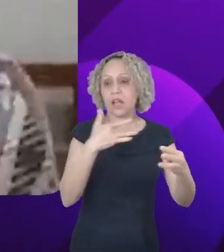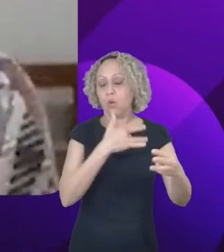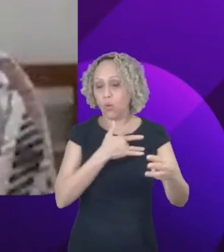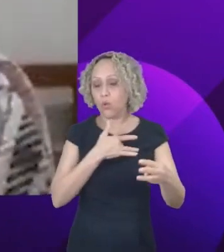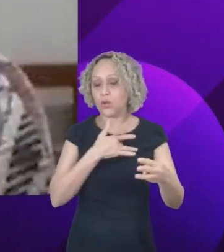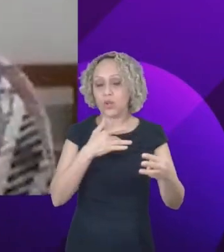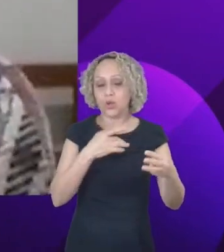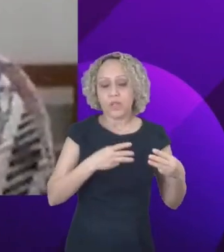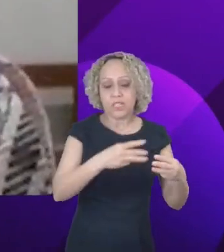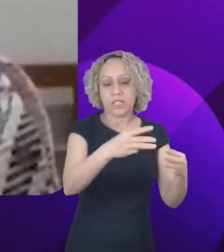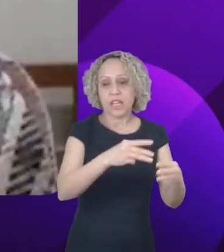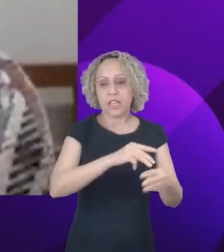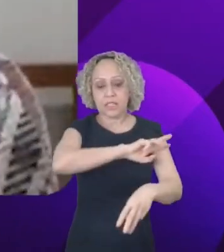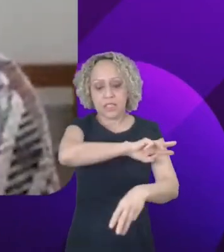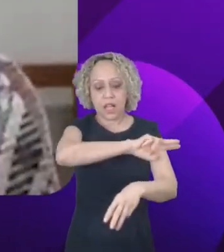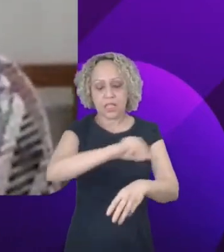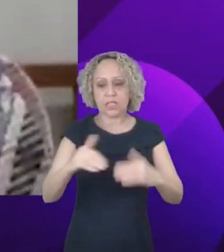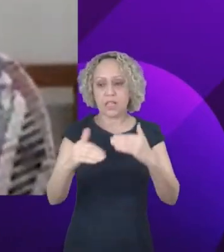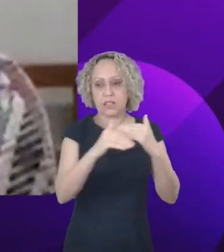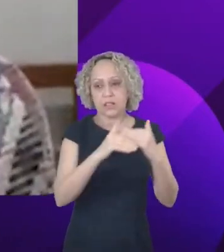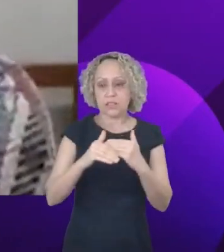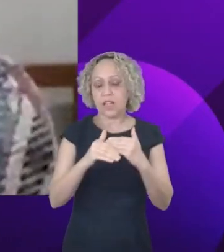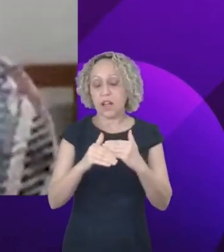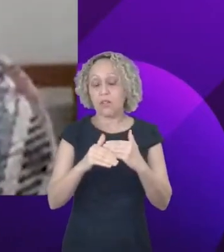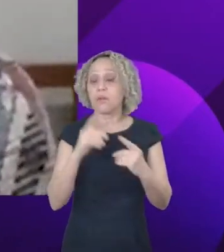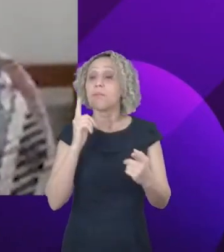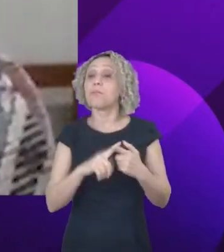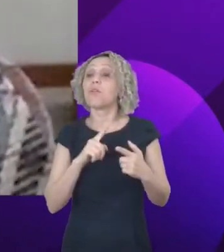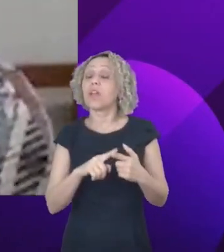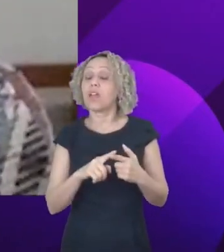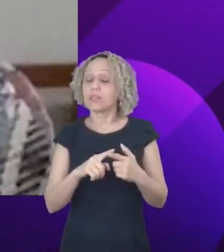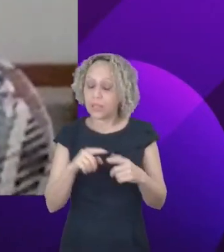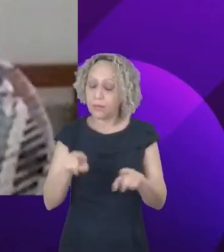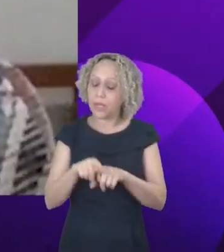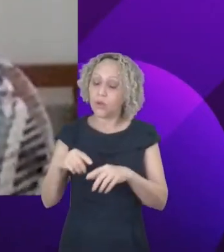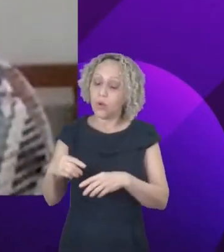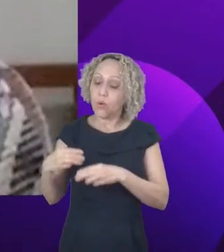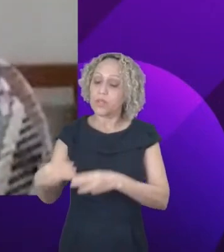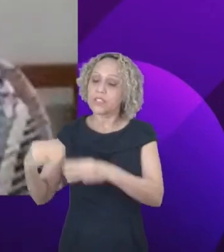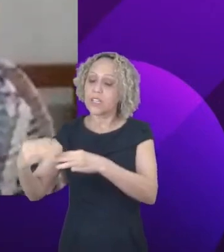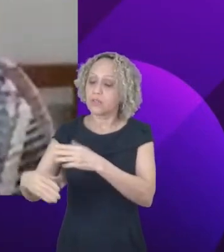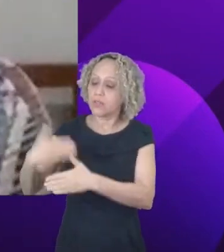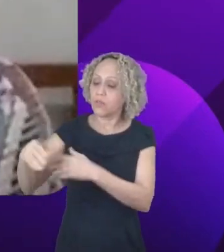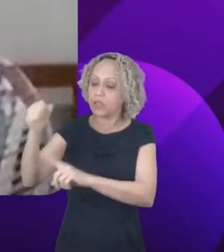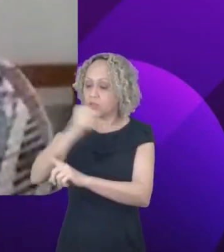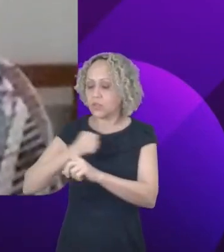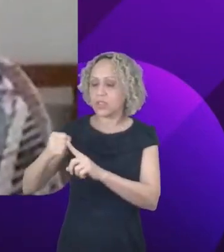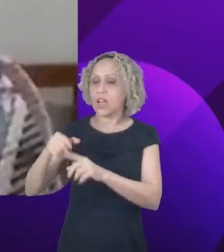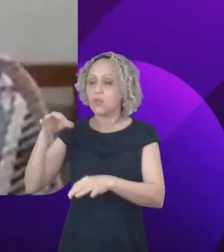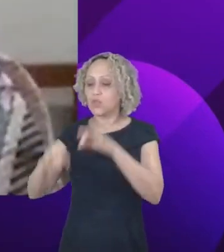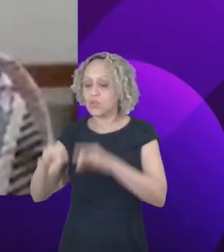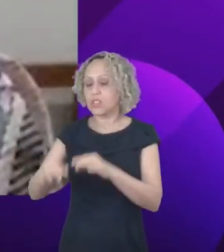negras são a maioria das vítimas de violência, com o Ministério do Desenvolvimento Social, Justiça